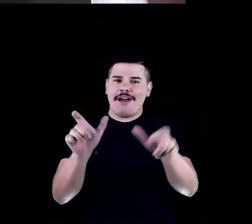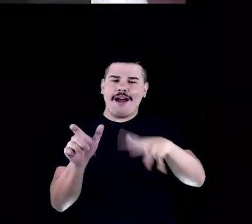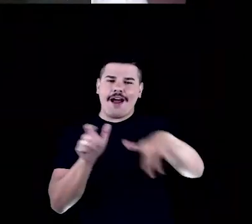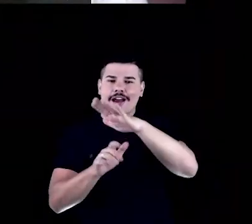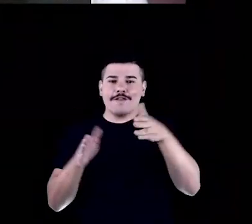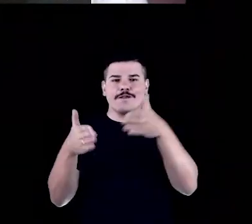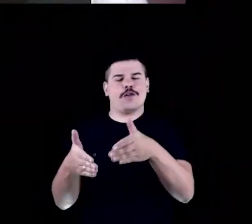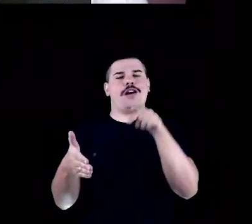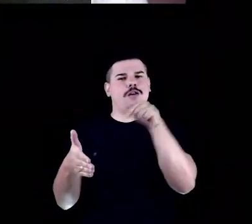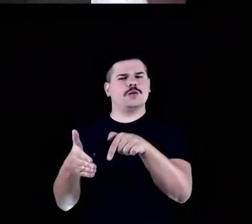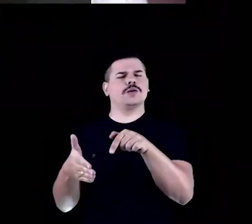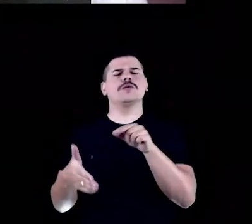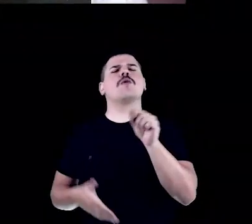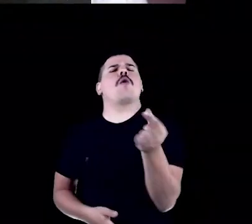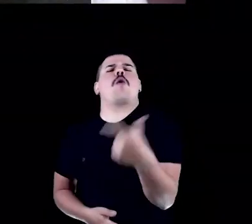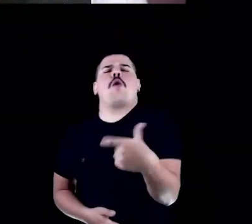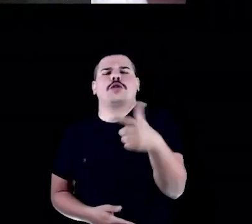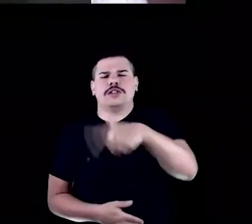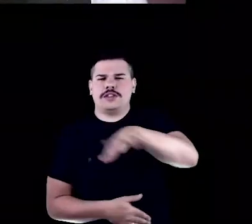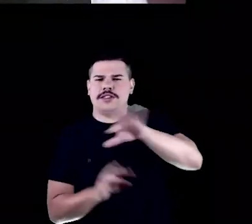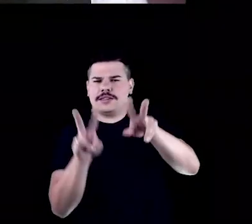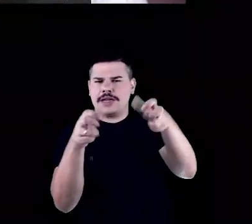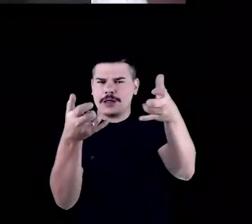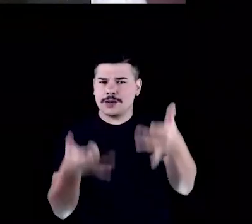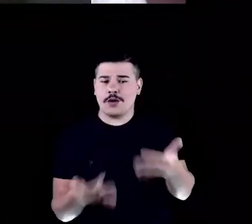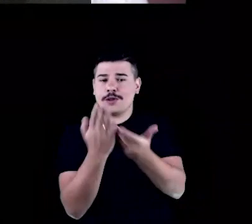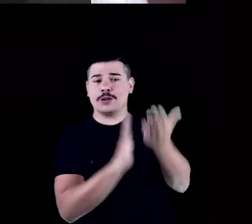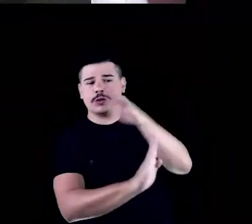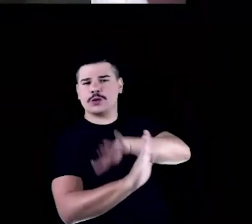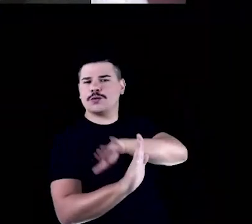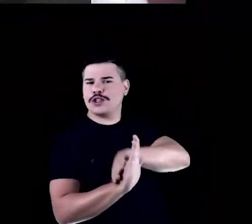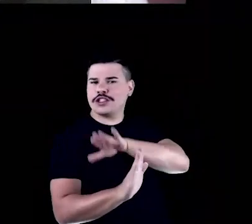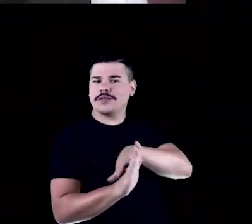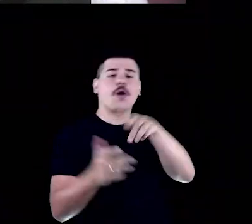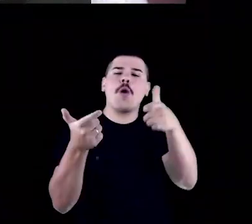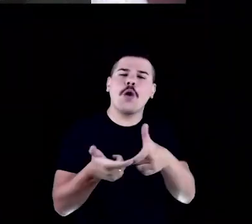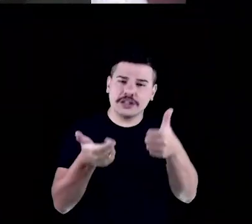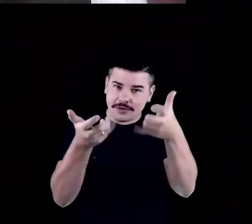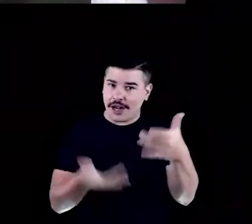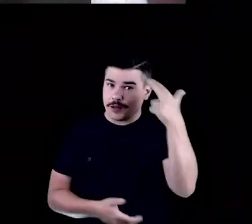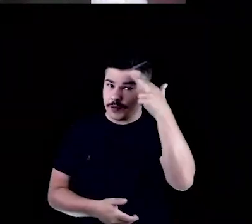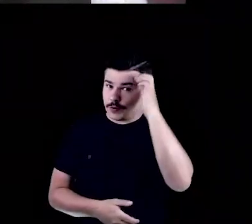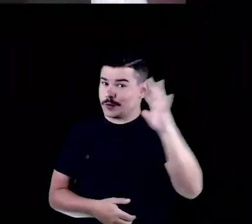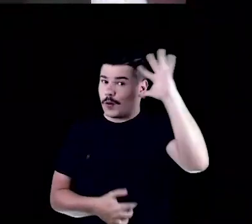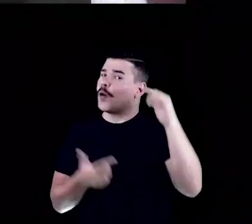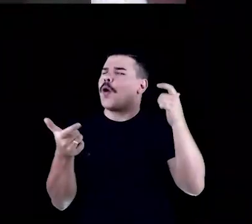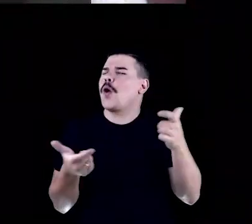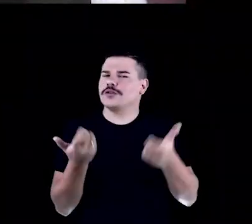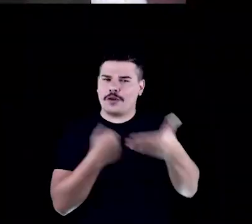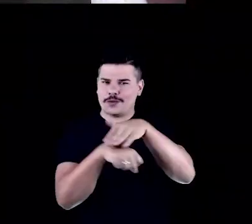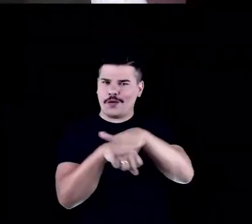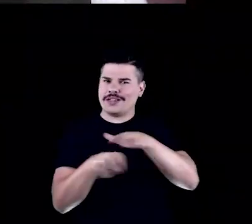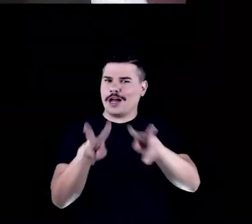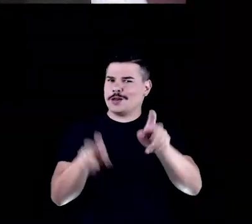for dentro da arte, onde vamos falar de questões subjetivas? Onde vamos falar de sonho? Onde vamos falar de